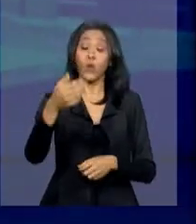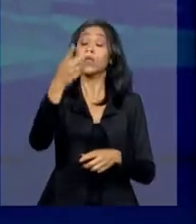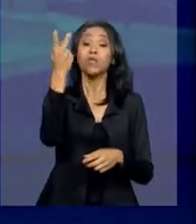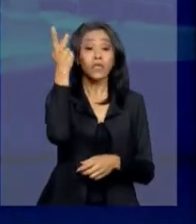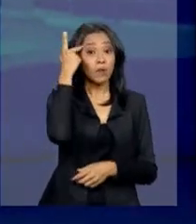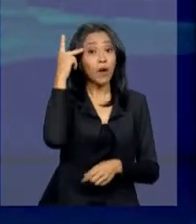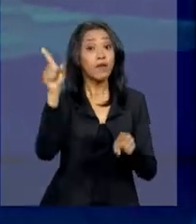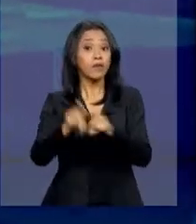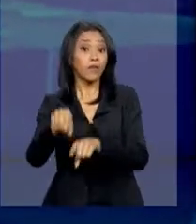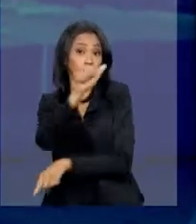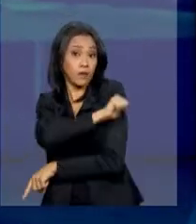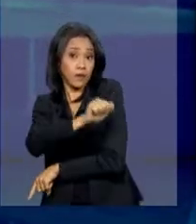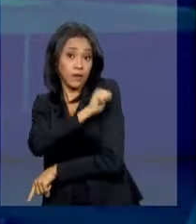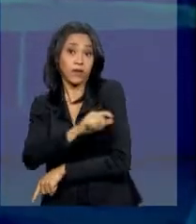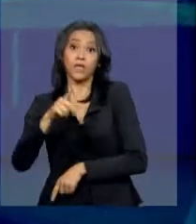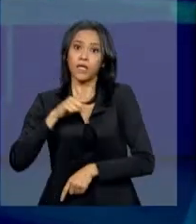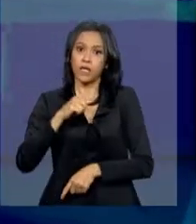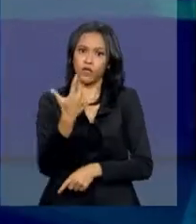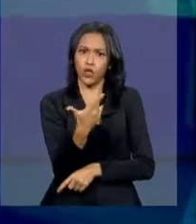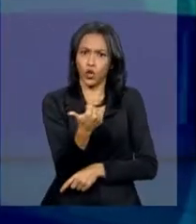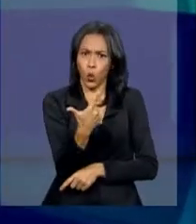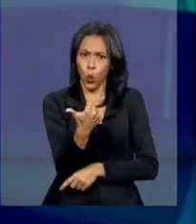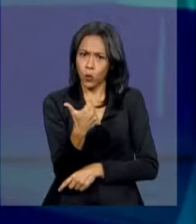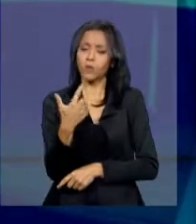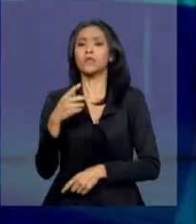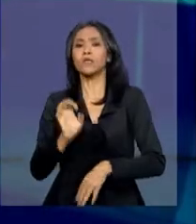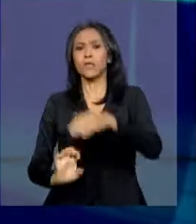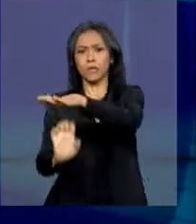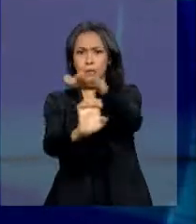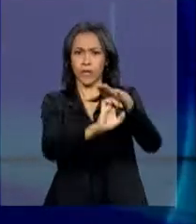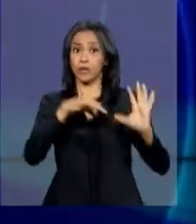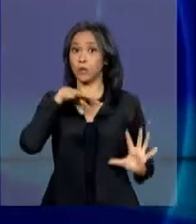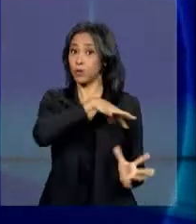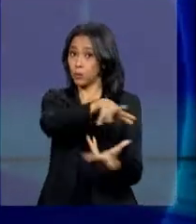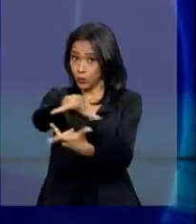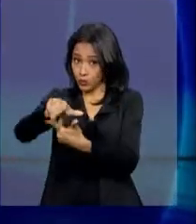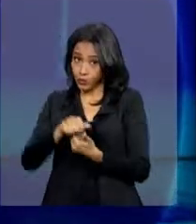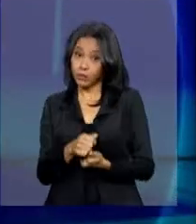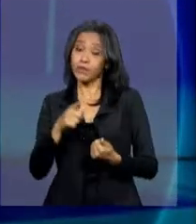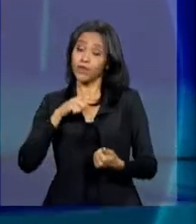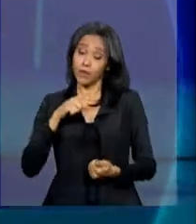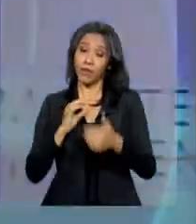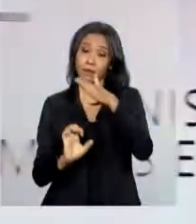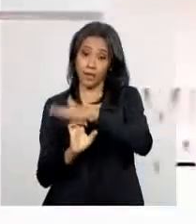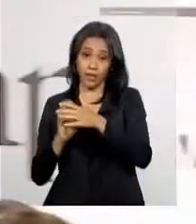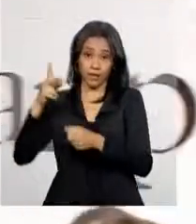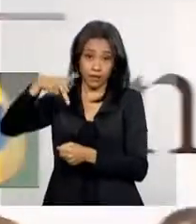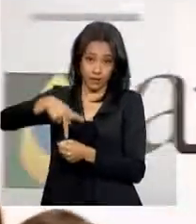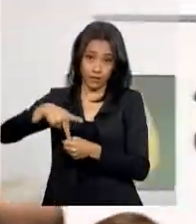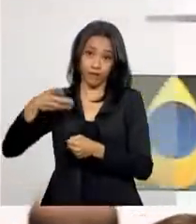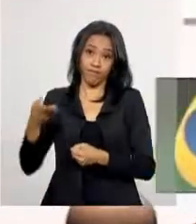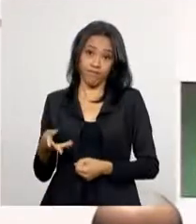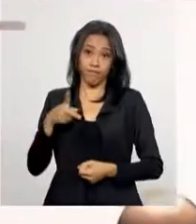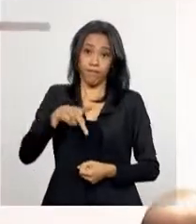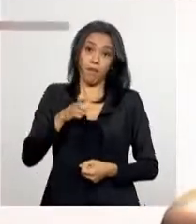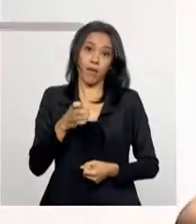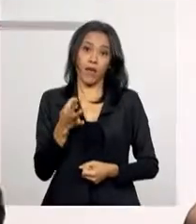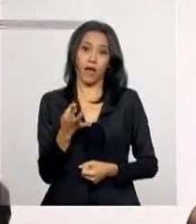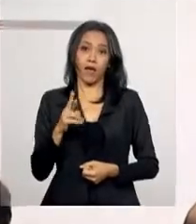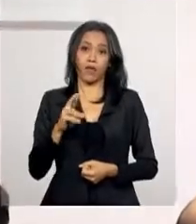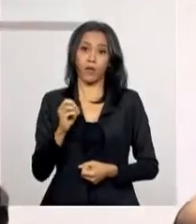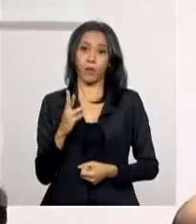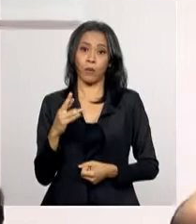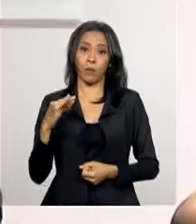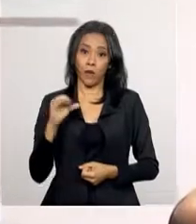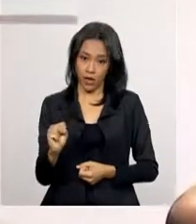contou com a participação das 12 maiores empresas de petróleo do mundo incluindo a petrobras comemoração a